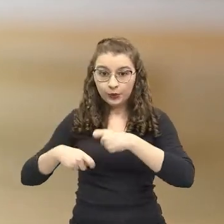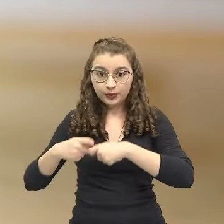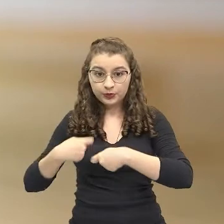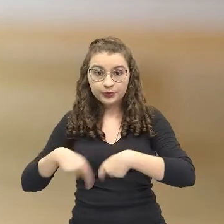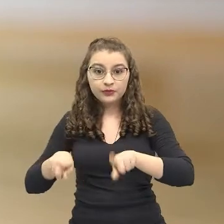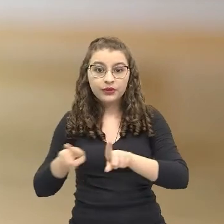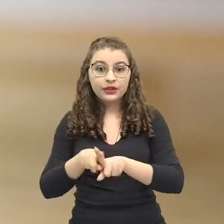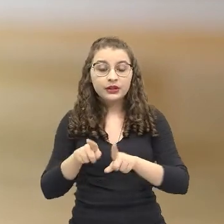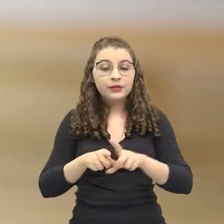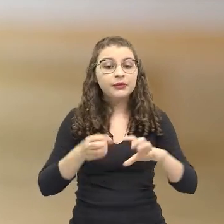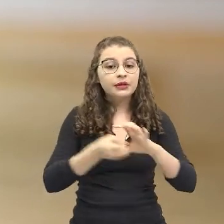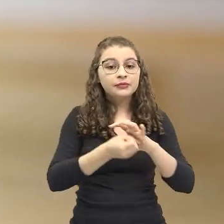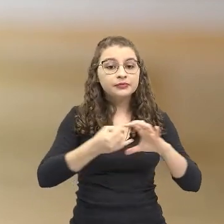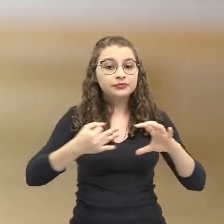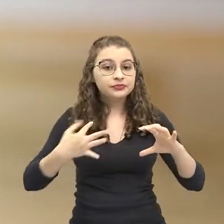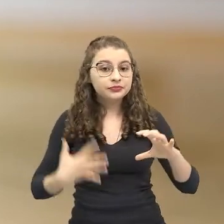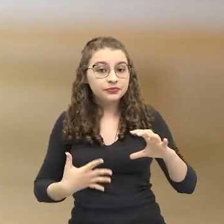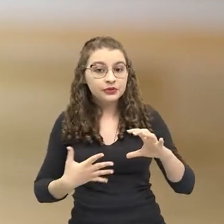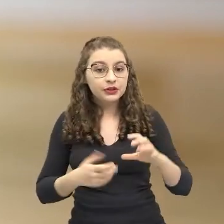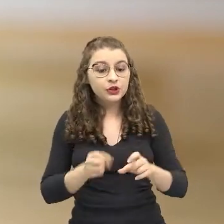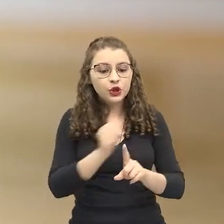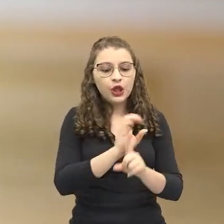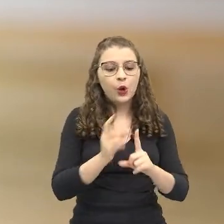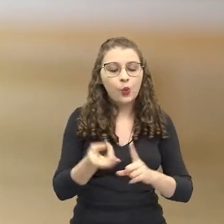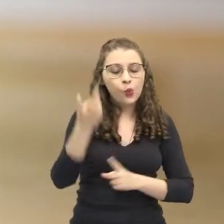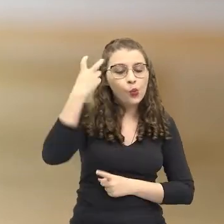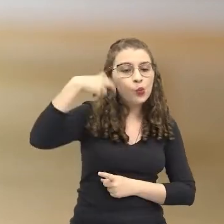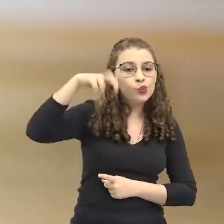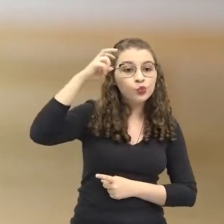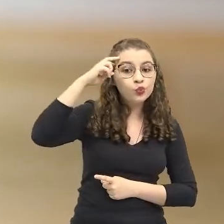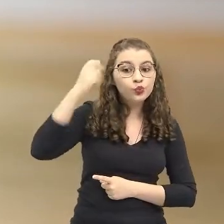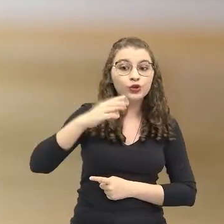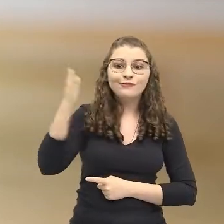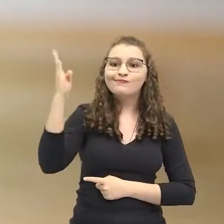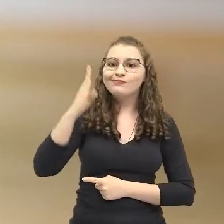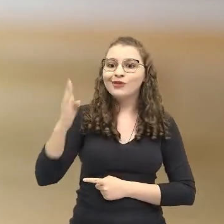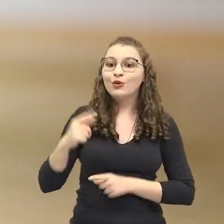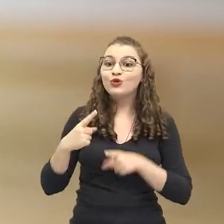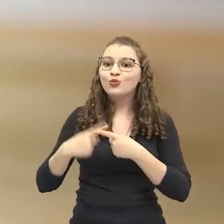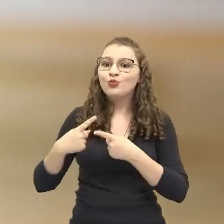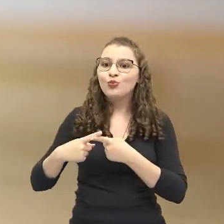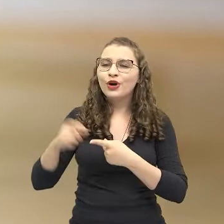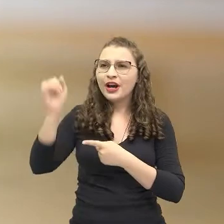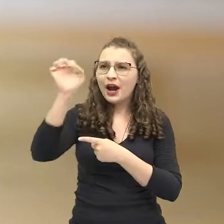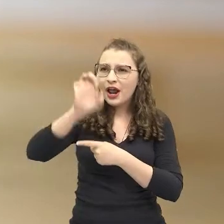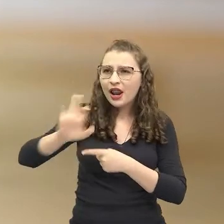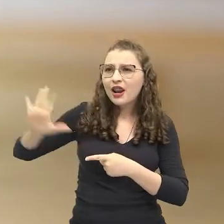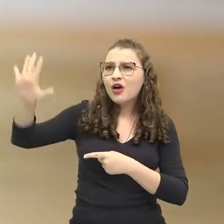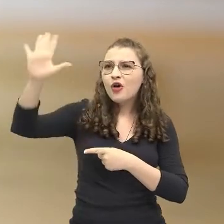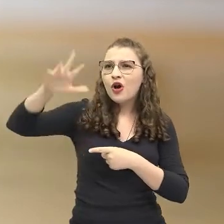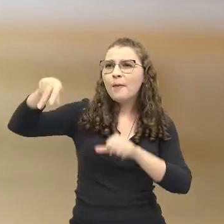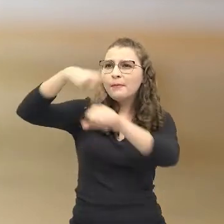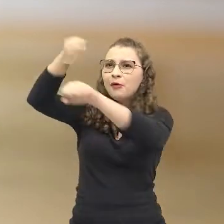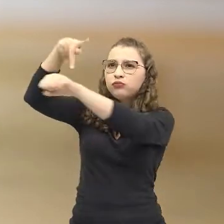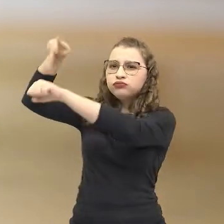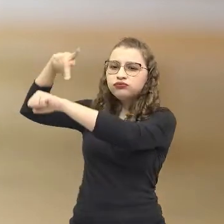própria composição, tá, cultural, a partir da chegada de imigrantes de outras partes do mundo, de